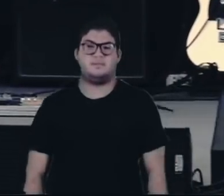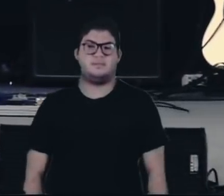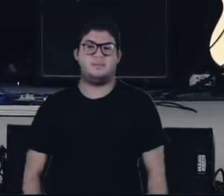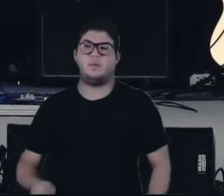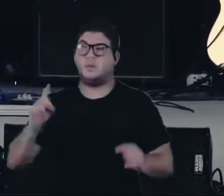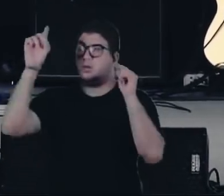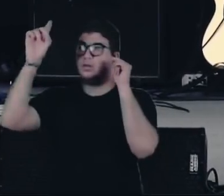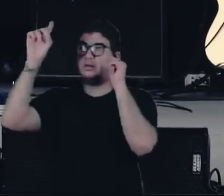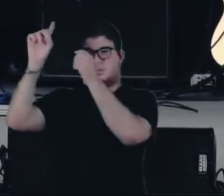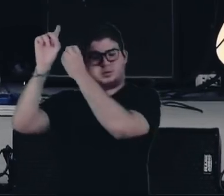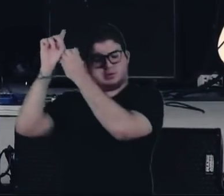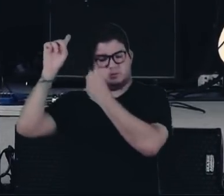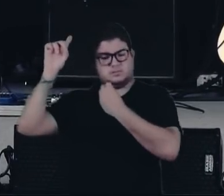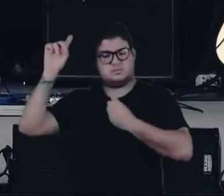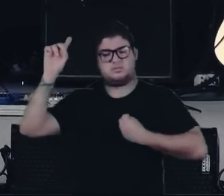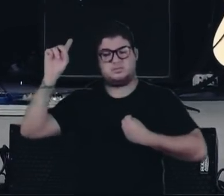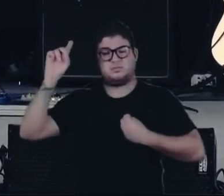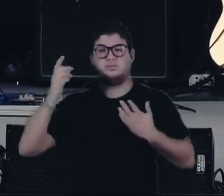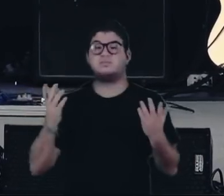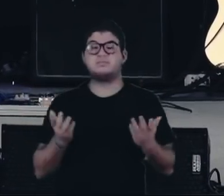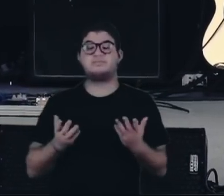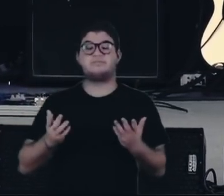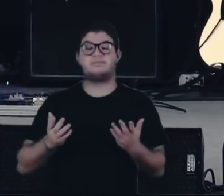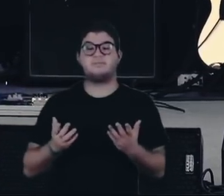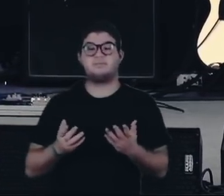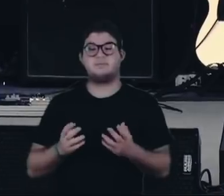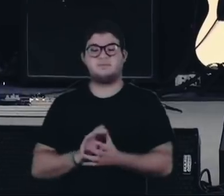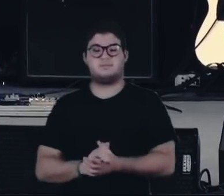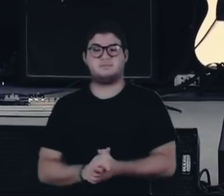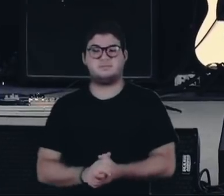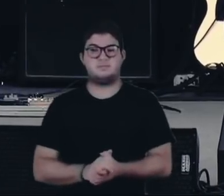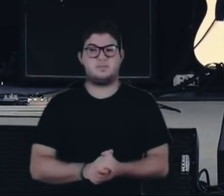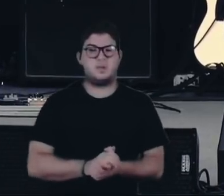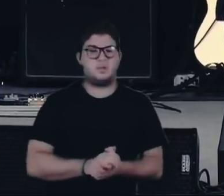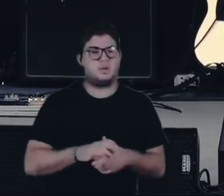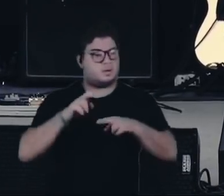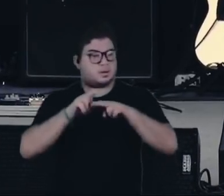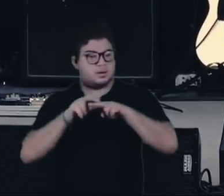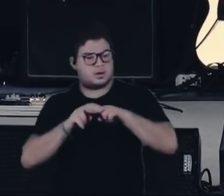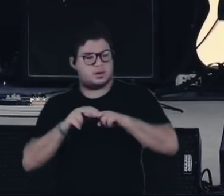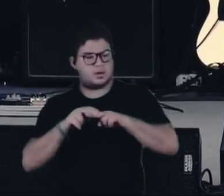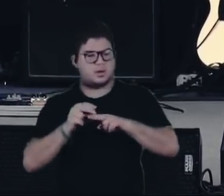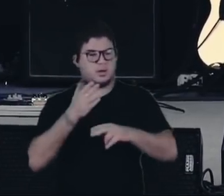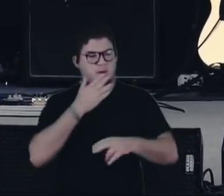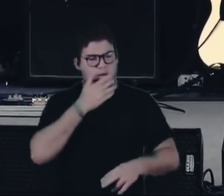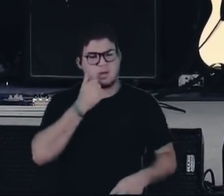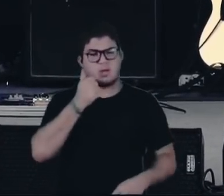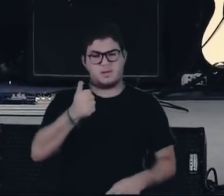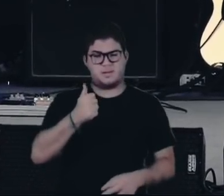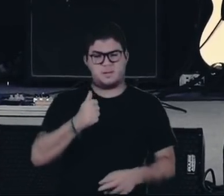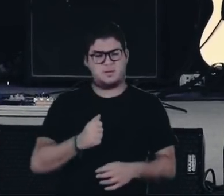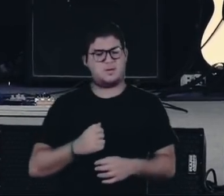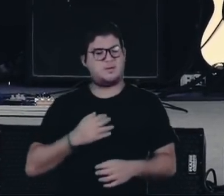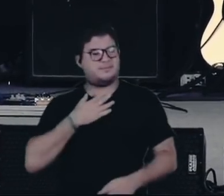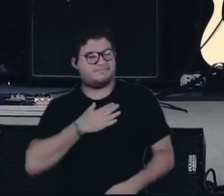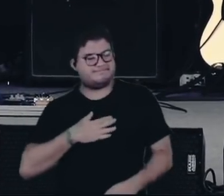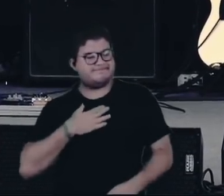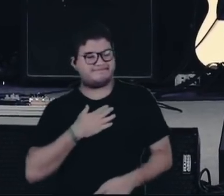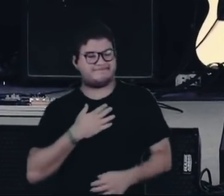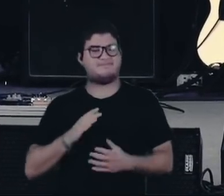foi Ele que deu. Agora sabe como é que Ele deu? Você está sentado numa cadeira boa? Está gostosa?